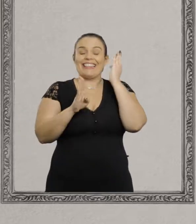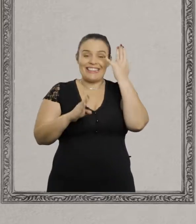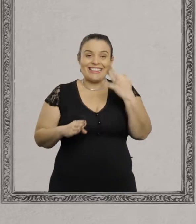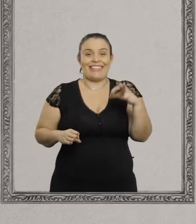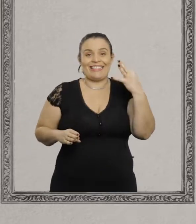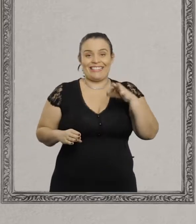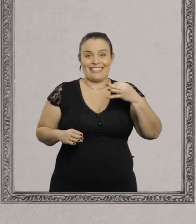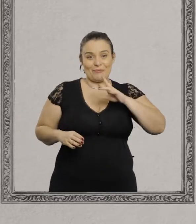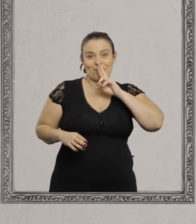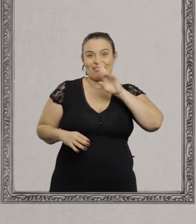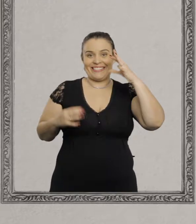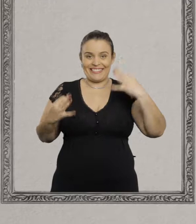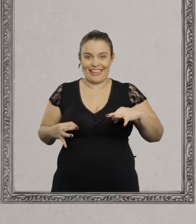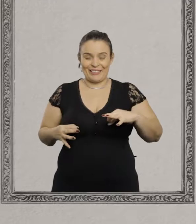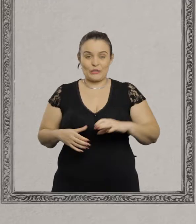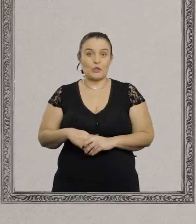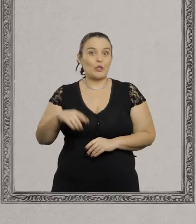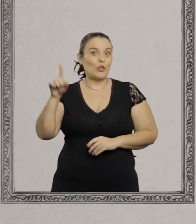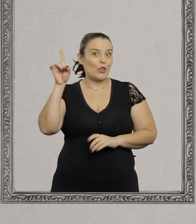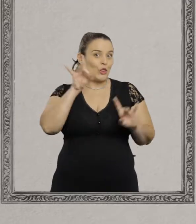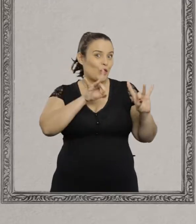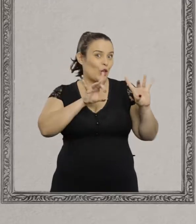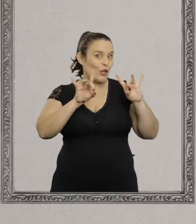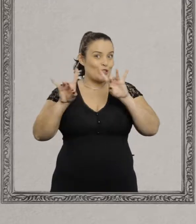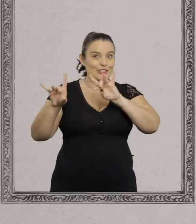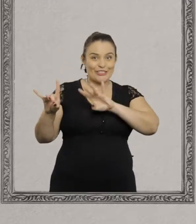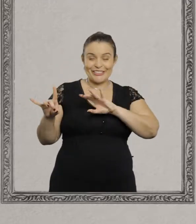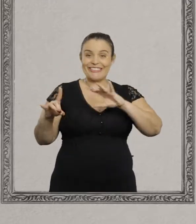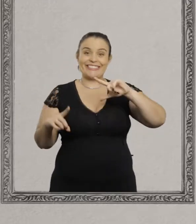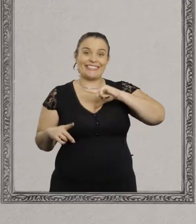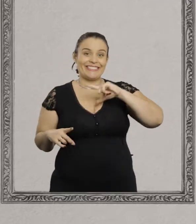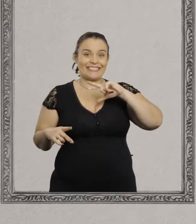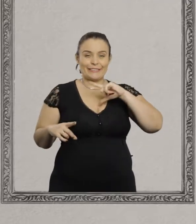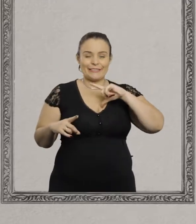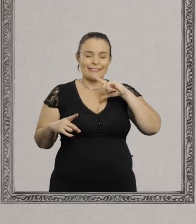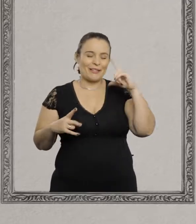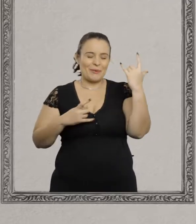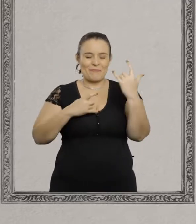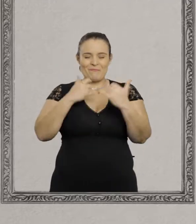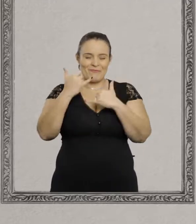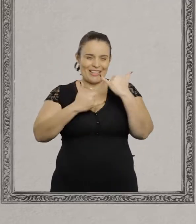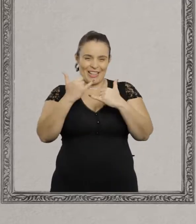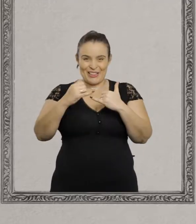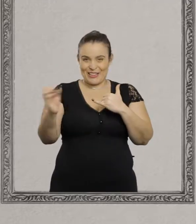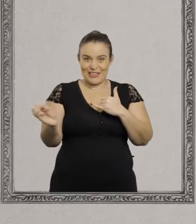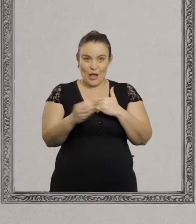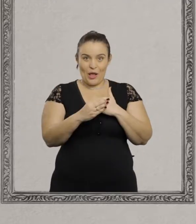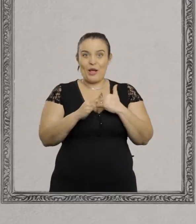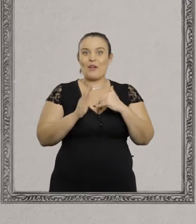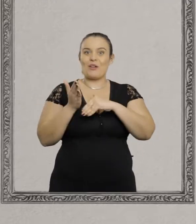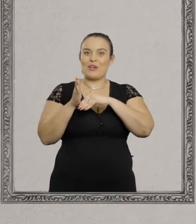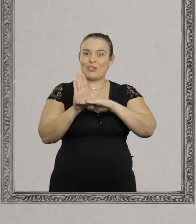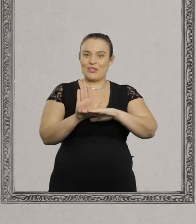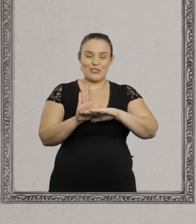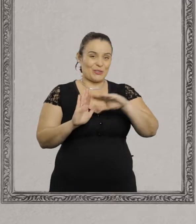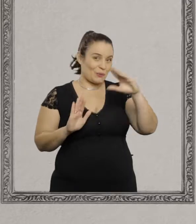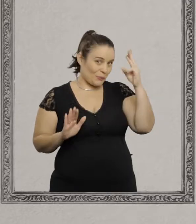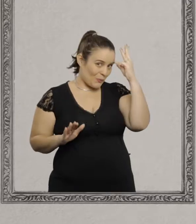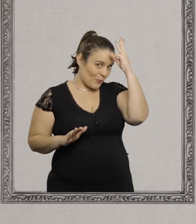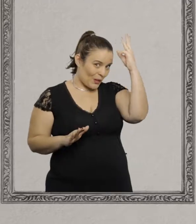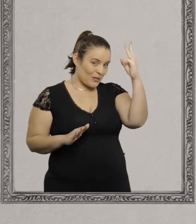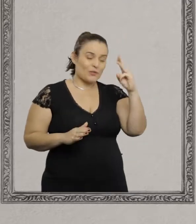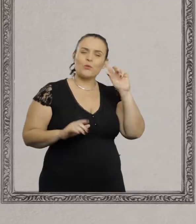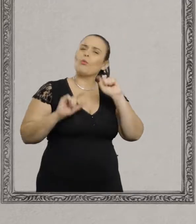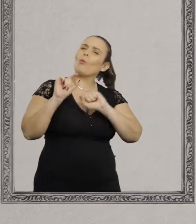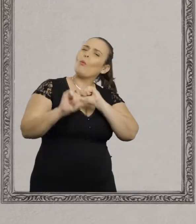queriam acertar. Todos os dias aconteciam aventuras na Terra do Nunca. Peter inventou uma brincadeira nova, com